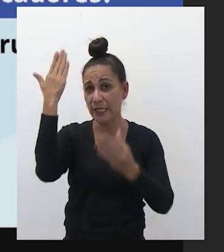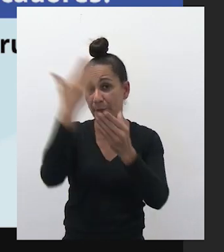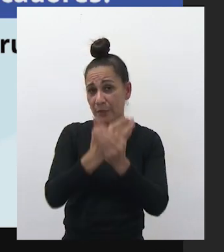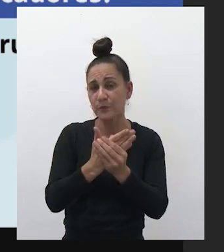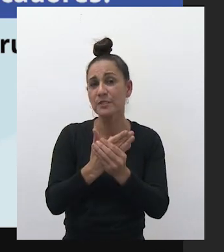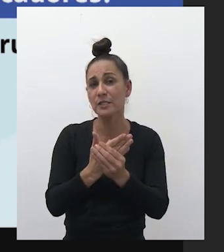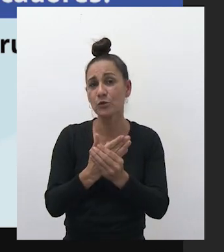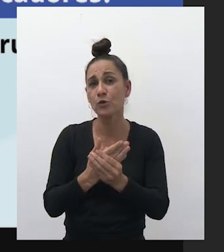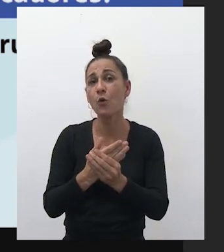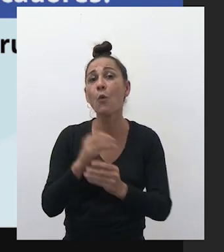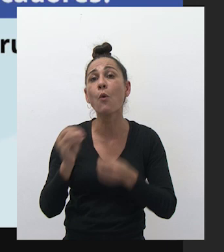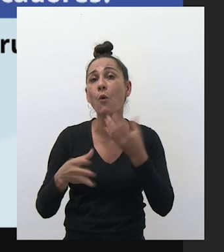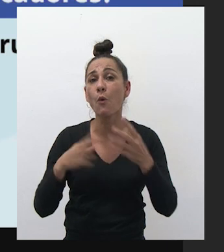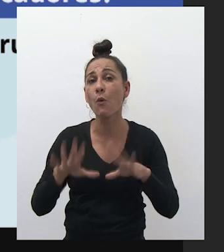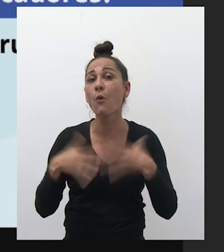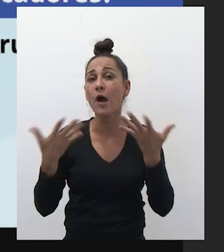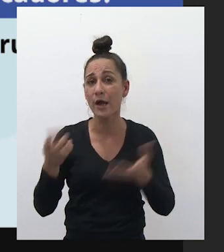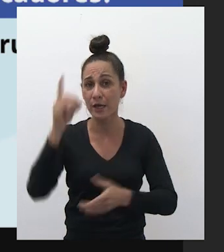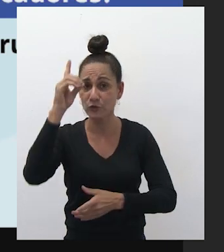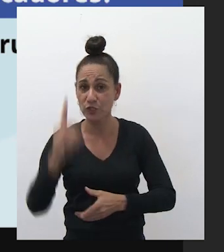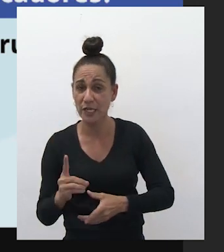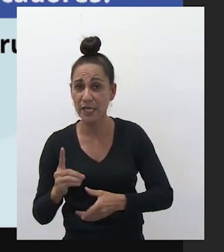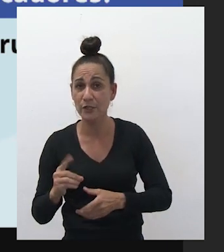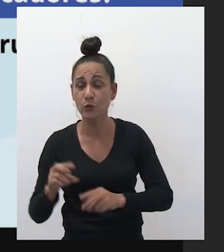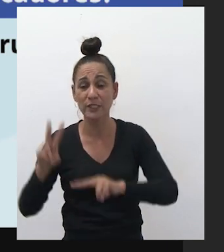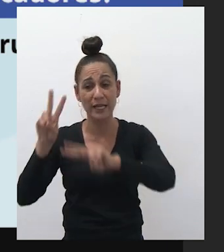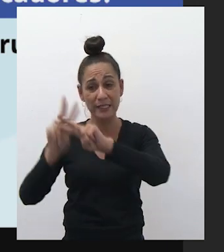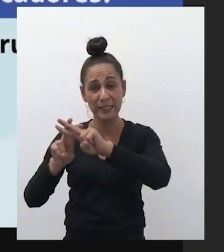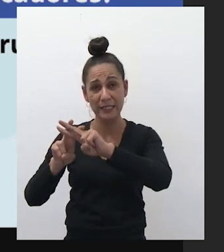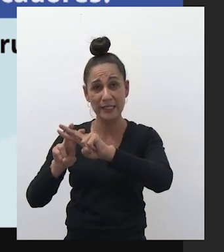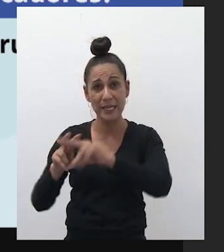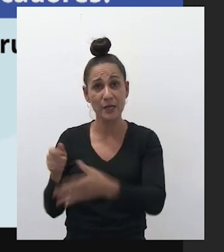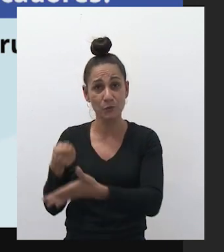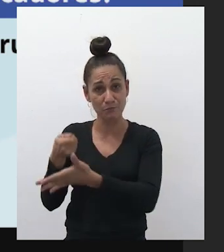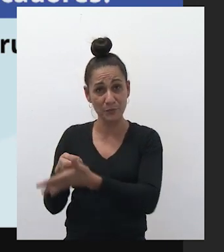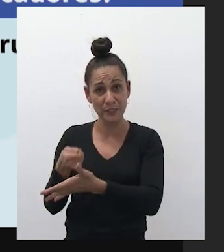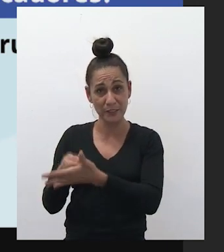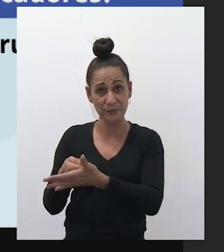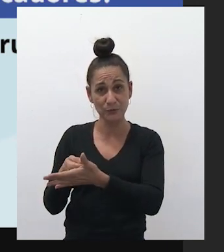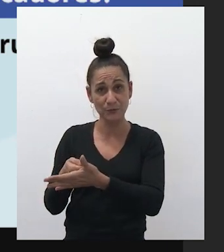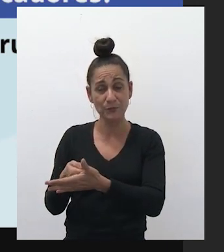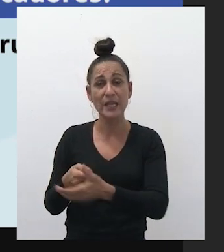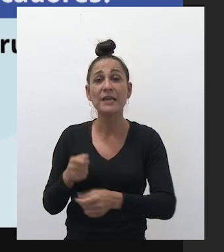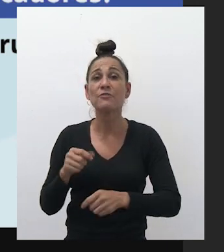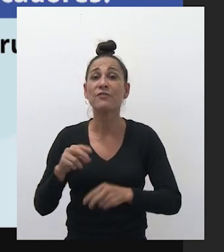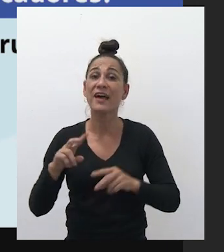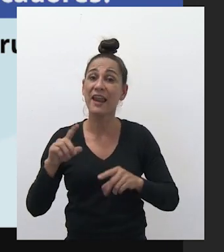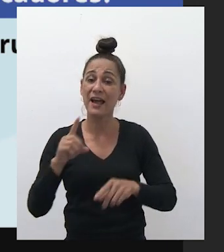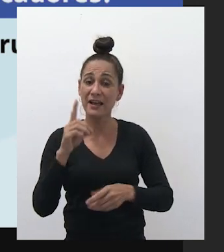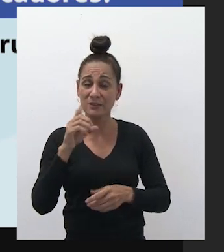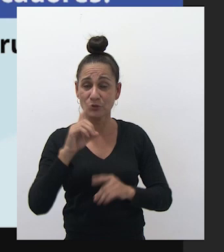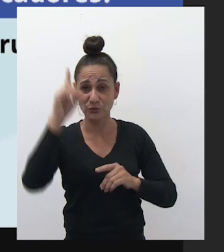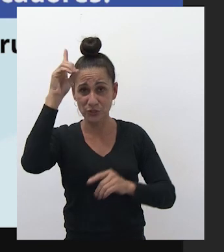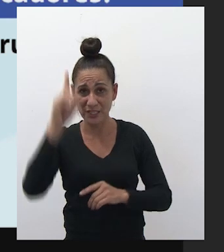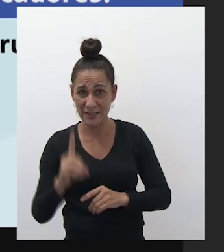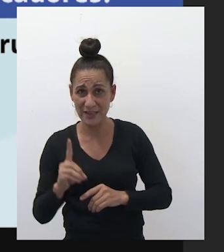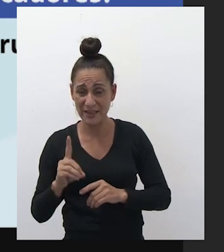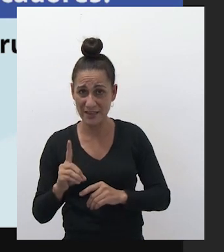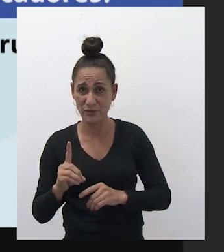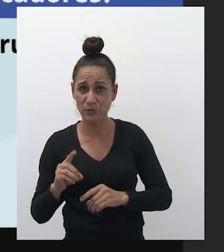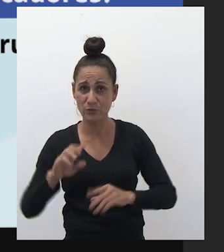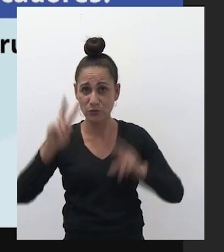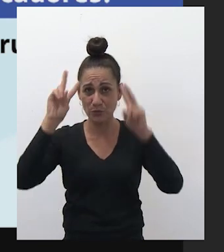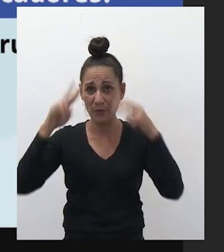pessoa que está cumprindo a pena, mas na verdade, falar em direitos humanos significa falar nos direitos que pertencem a